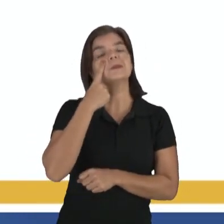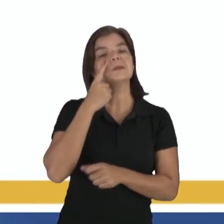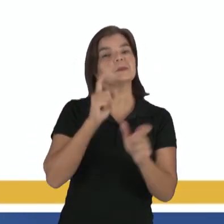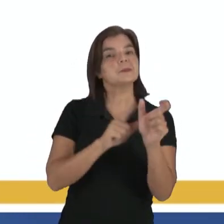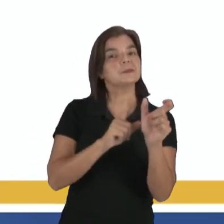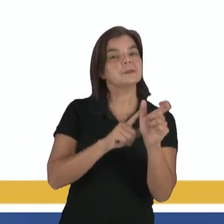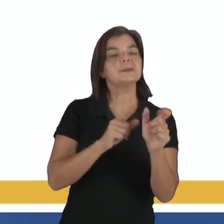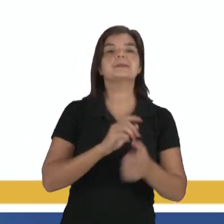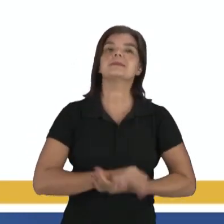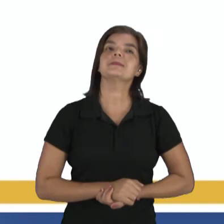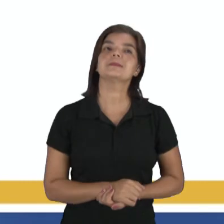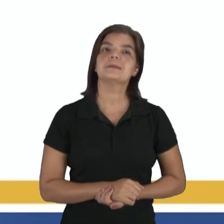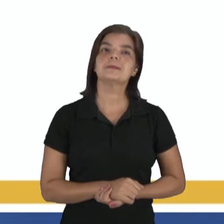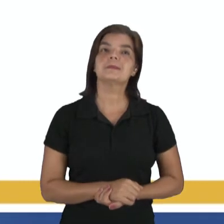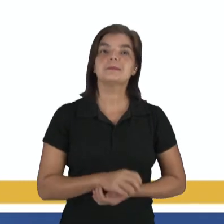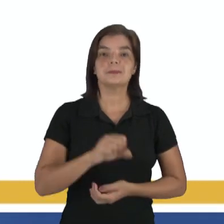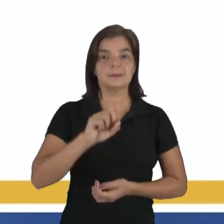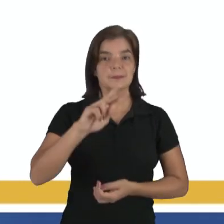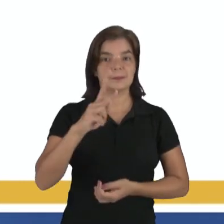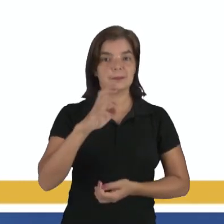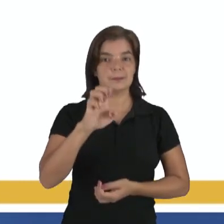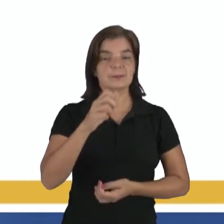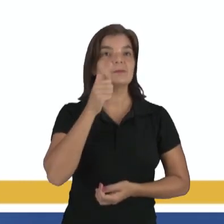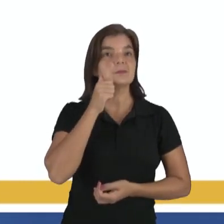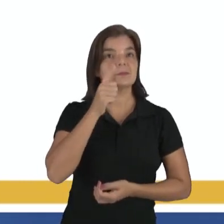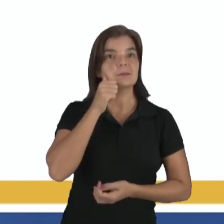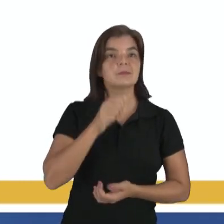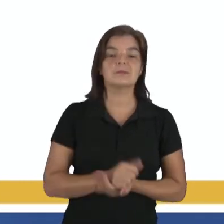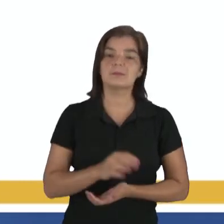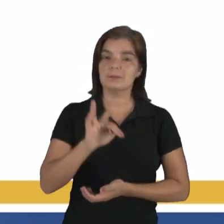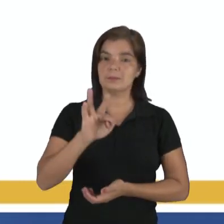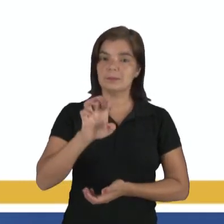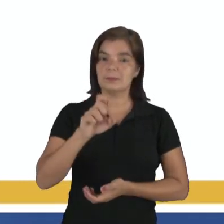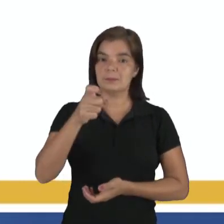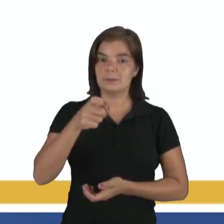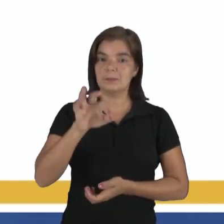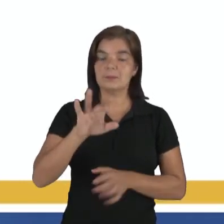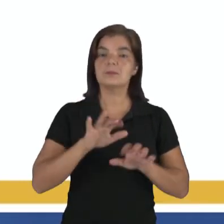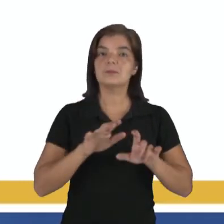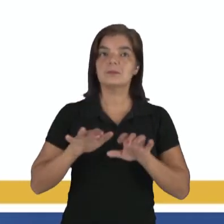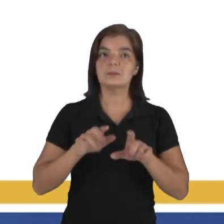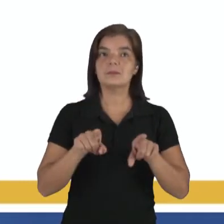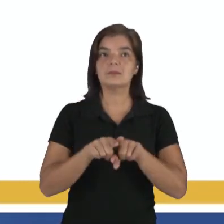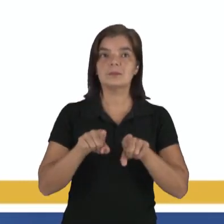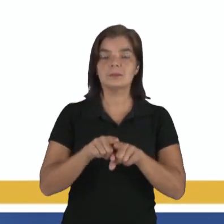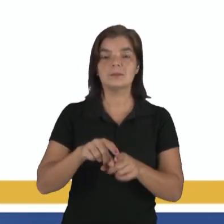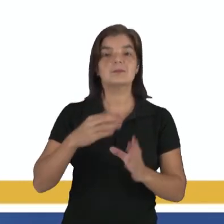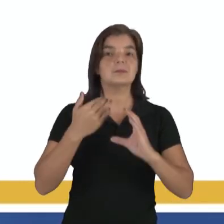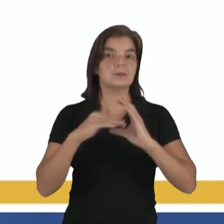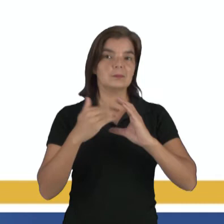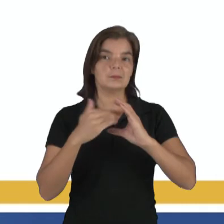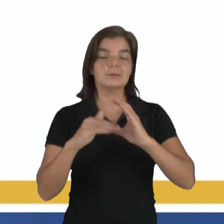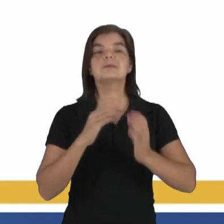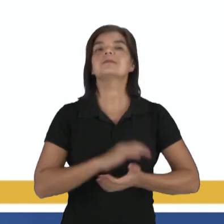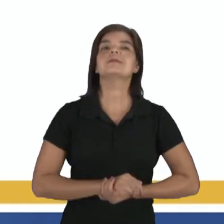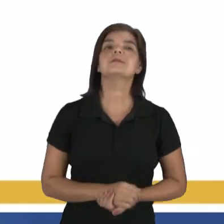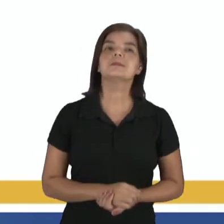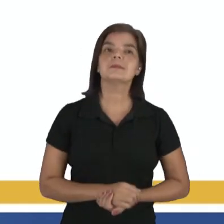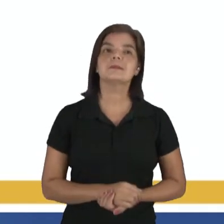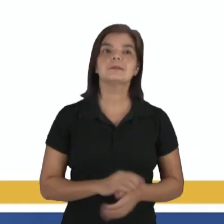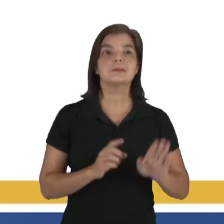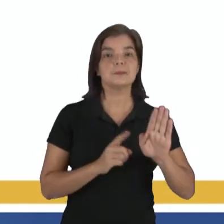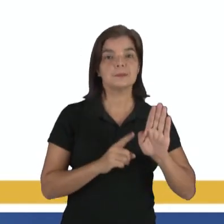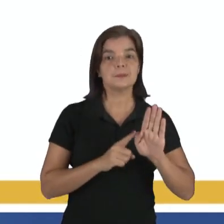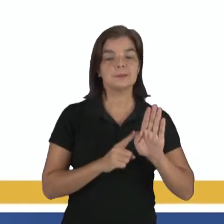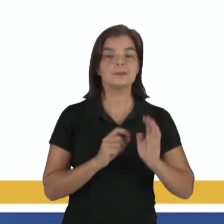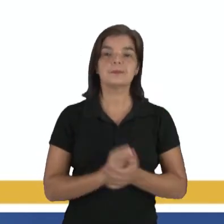as palavras dadas aí. Tem she, ela, text, digitar, E a message, uma mensagem. Letra